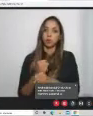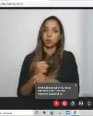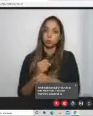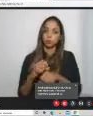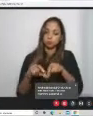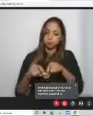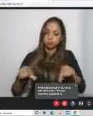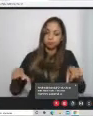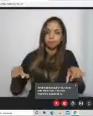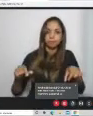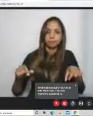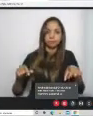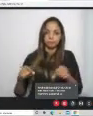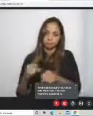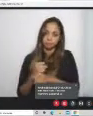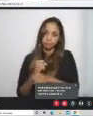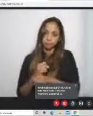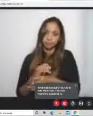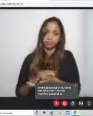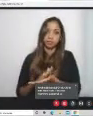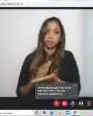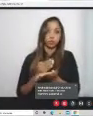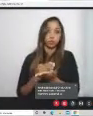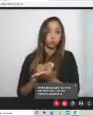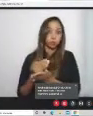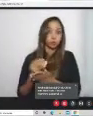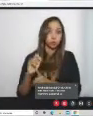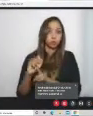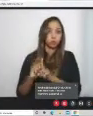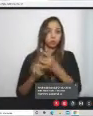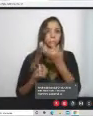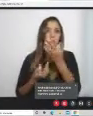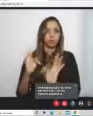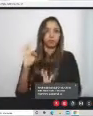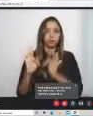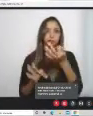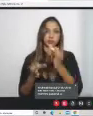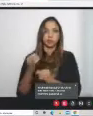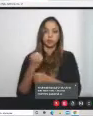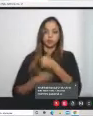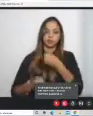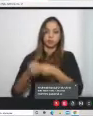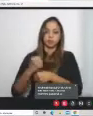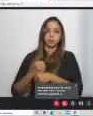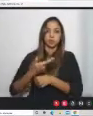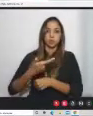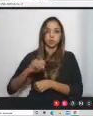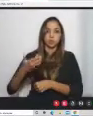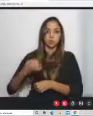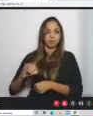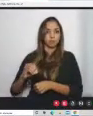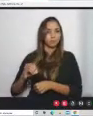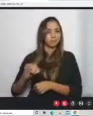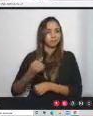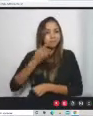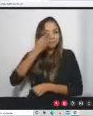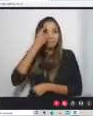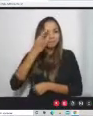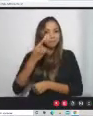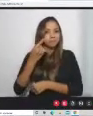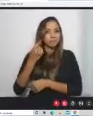obra teve início em fevereiro de 2020. Em fevereiro de 2020.